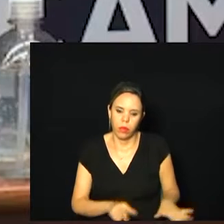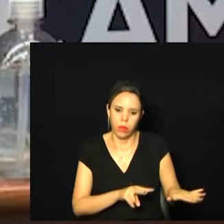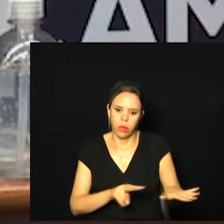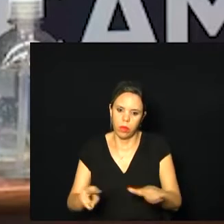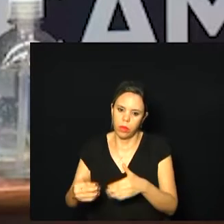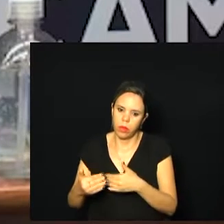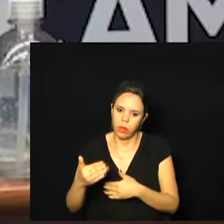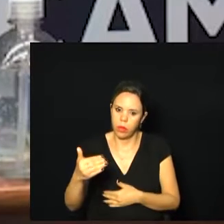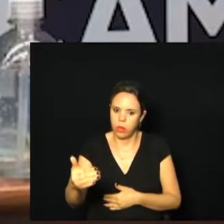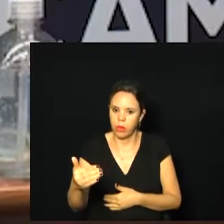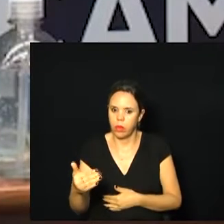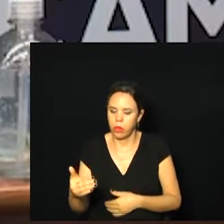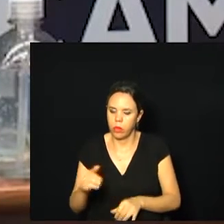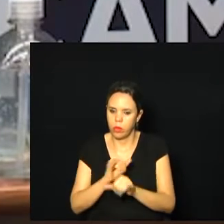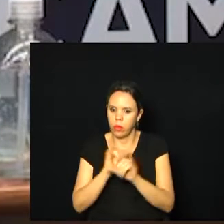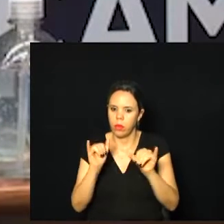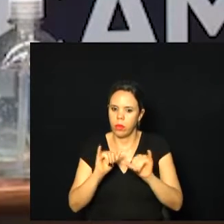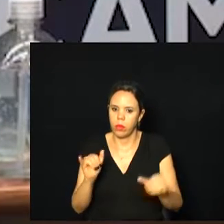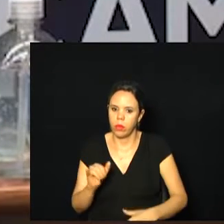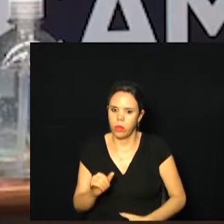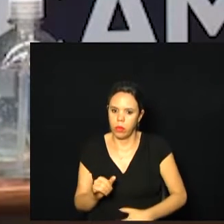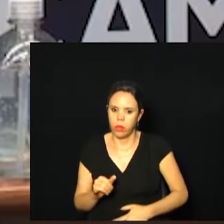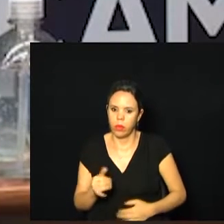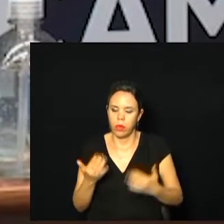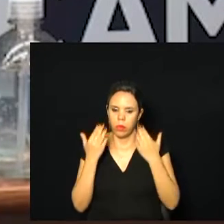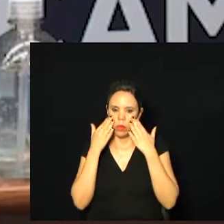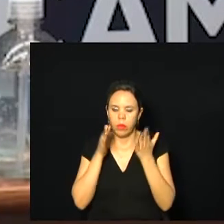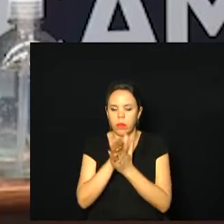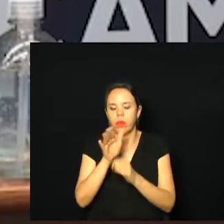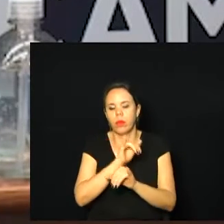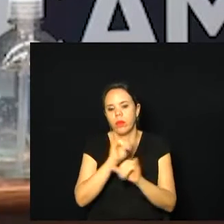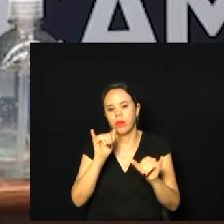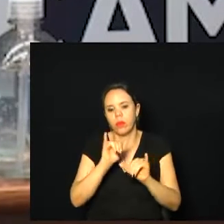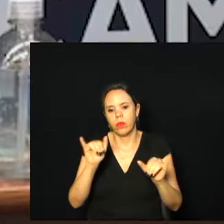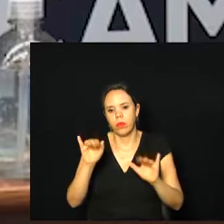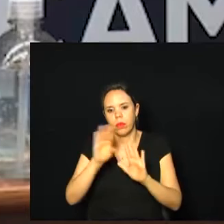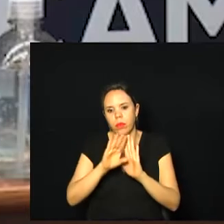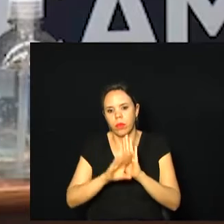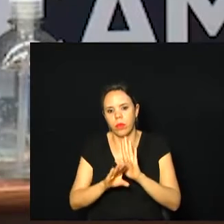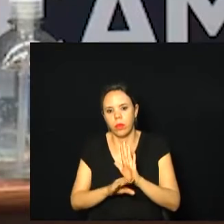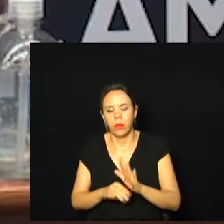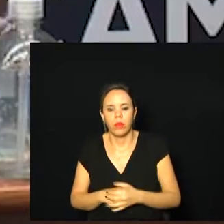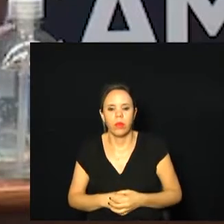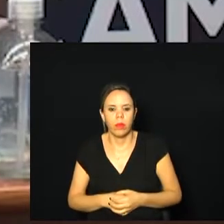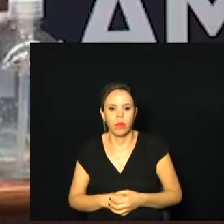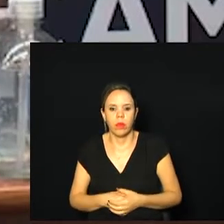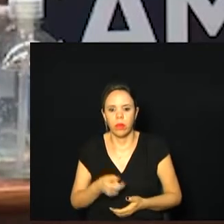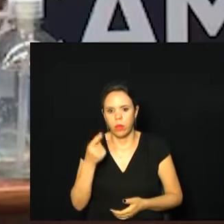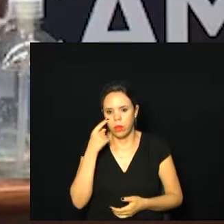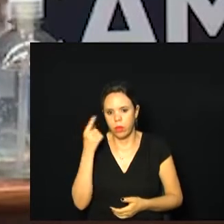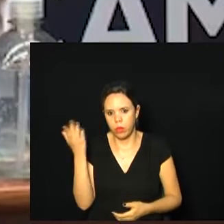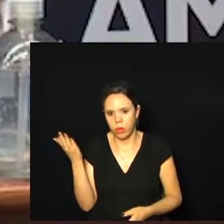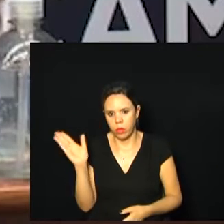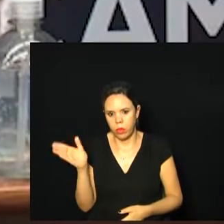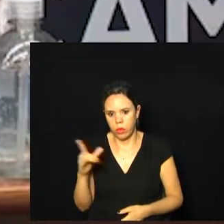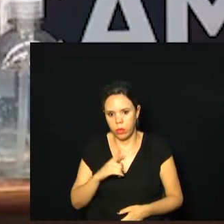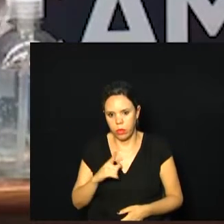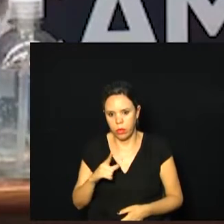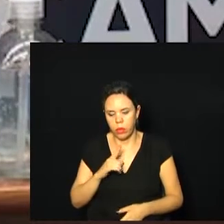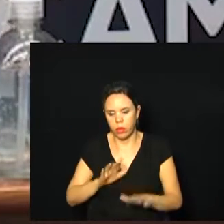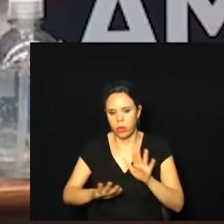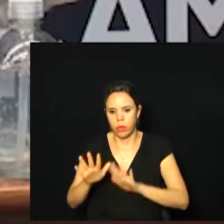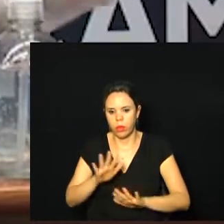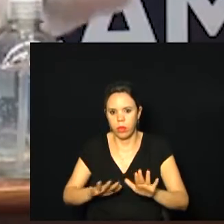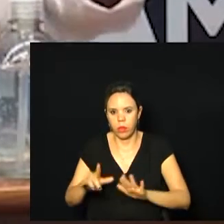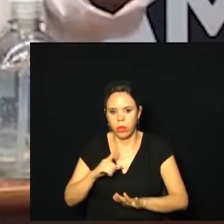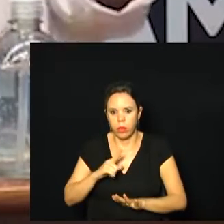vem, com uma campanha publicitária para divulgar o programa, mas o senhor observe que a gente já tomou cuidado